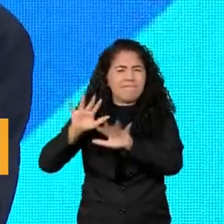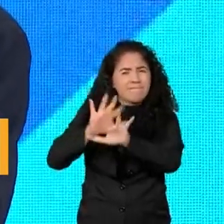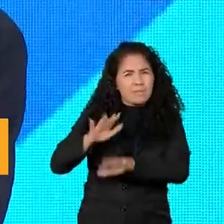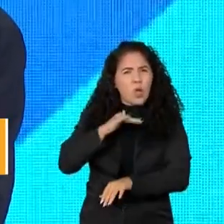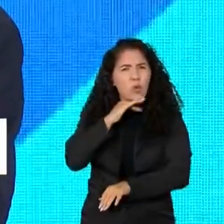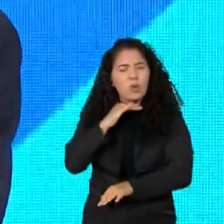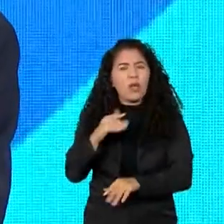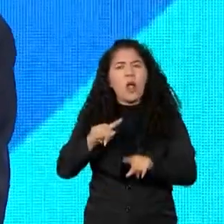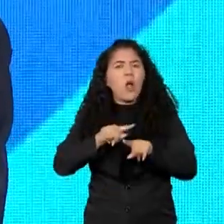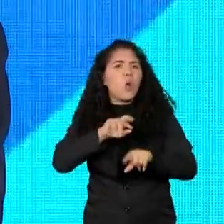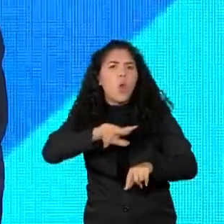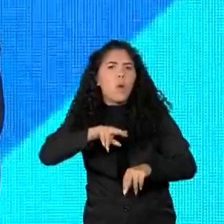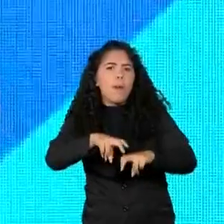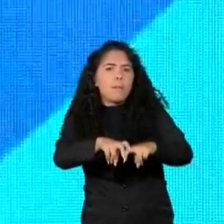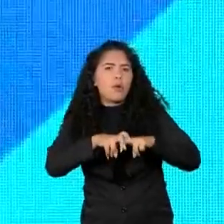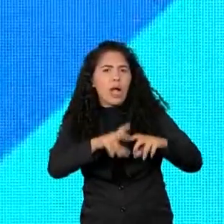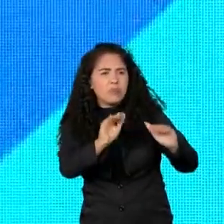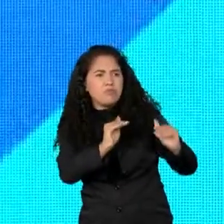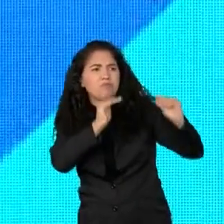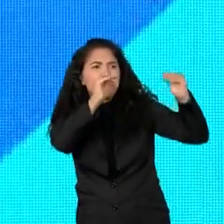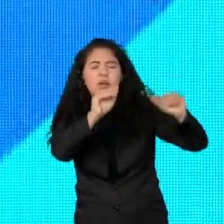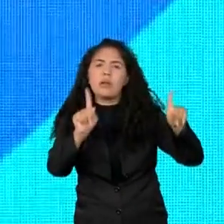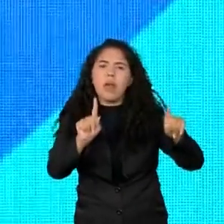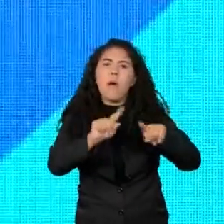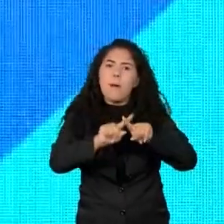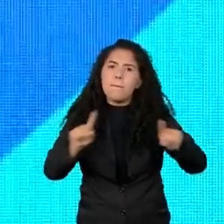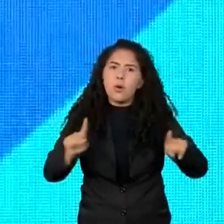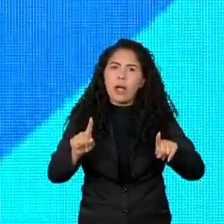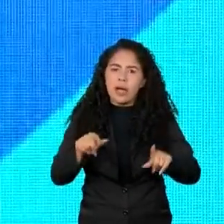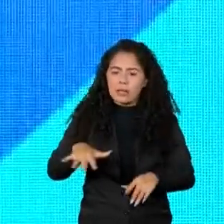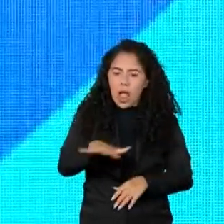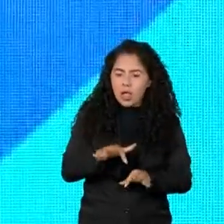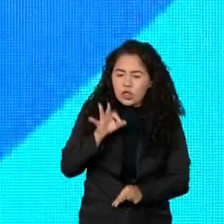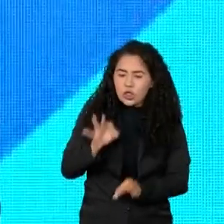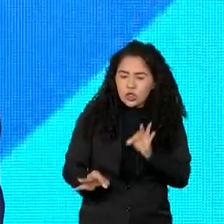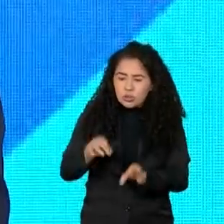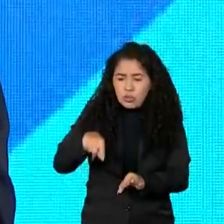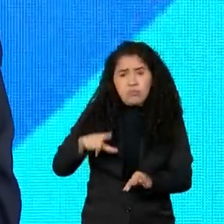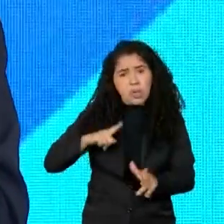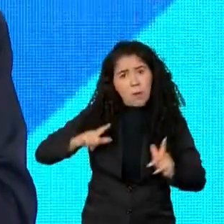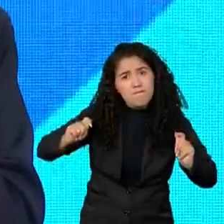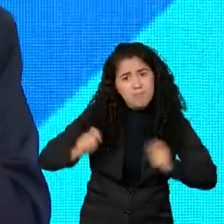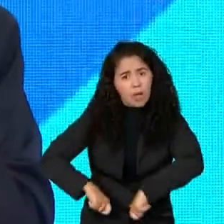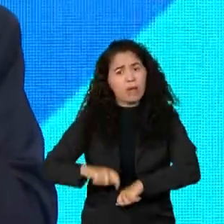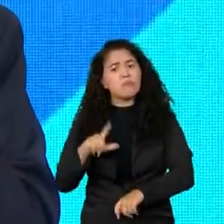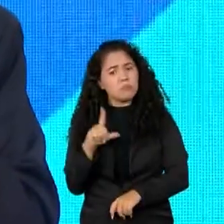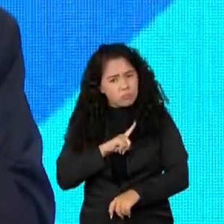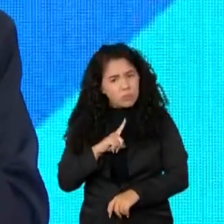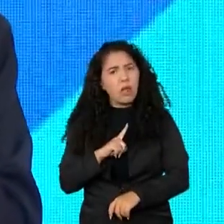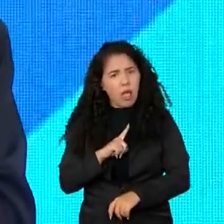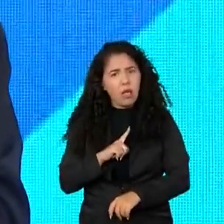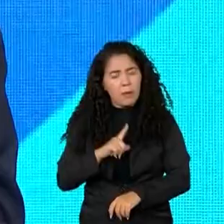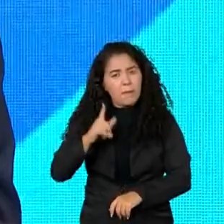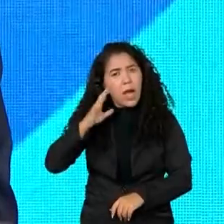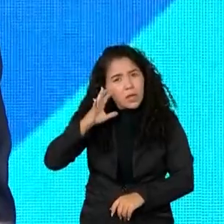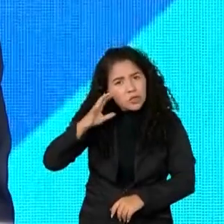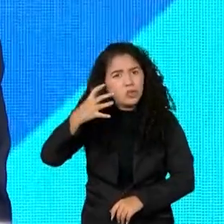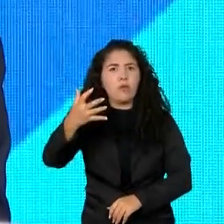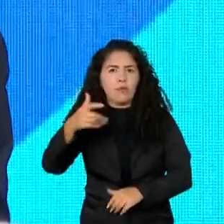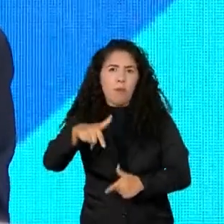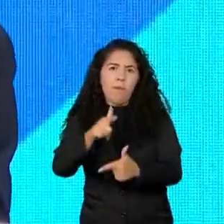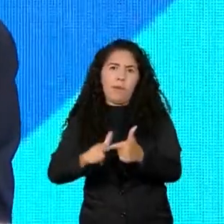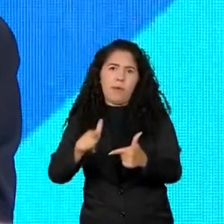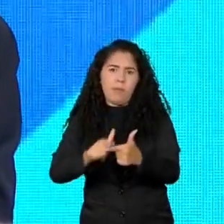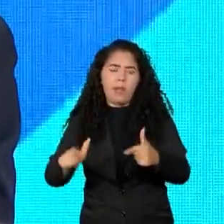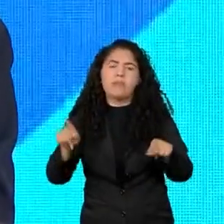de soberania, mas é uma questão de um judiciário que tinha a capacidade de fazer com que esse problema fosse resolvido